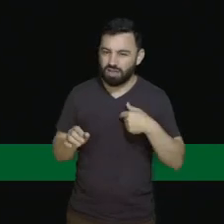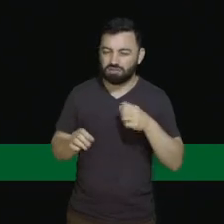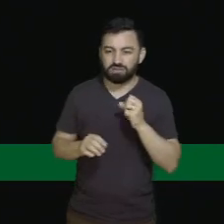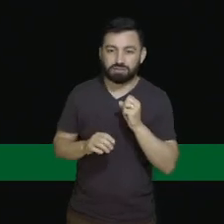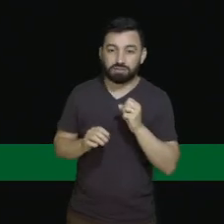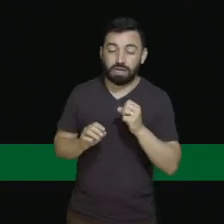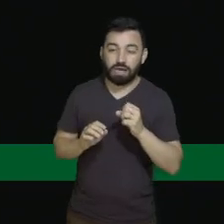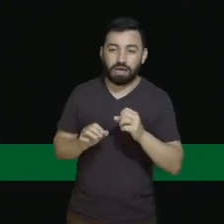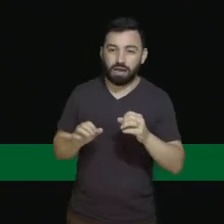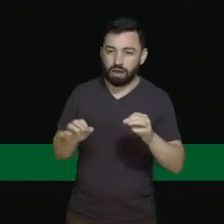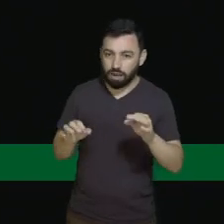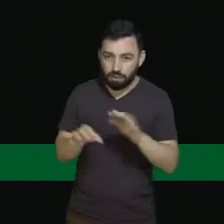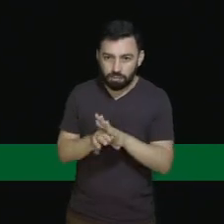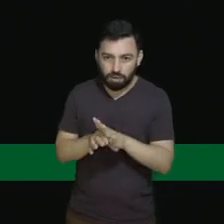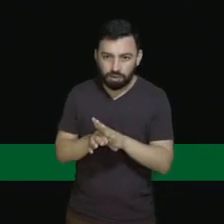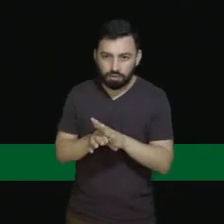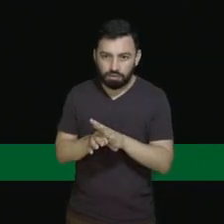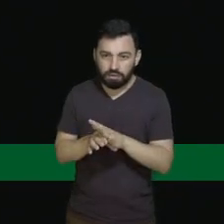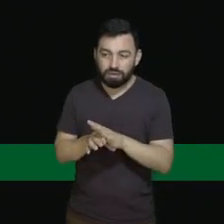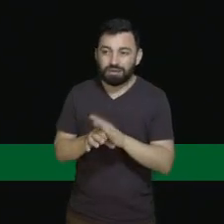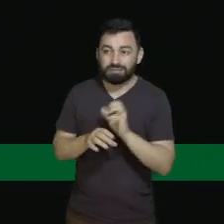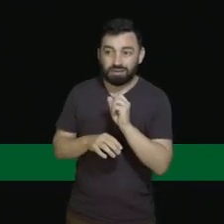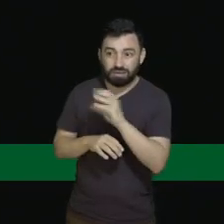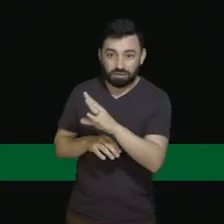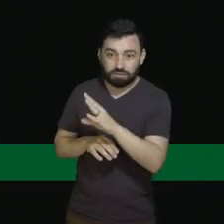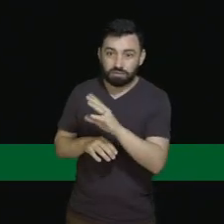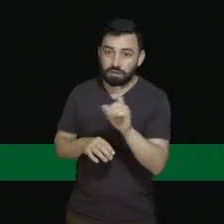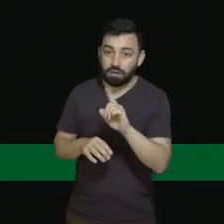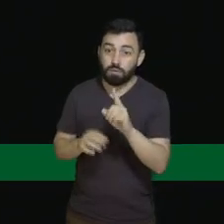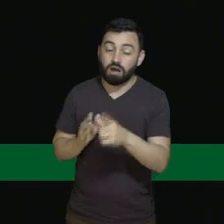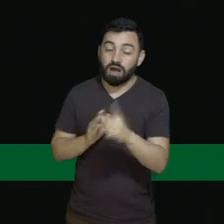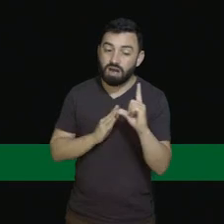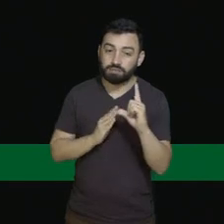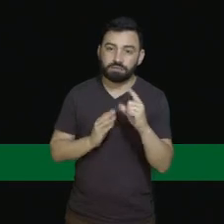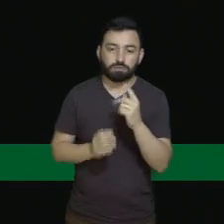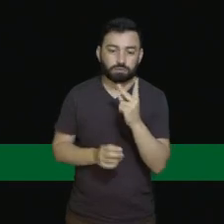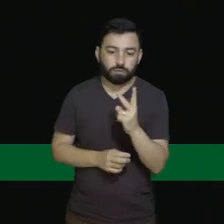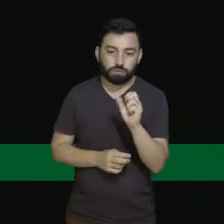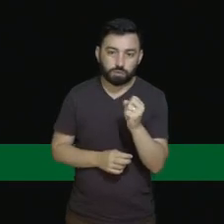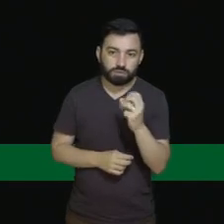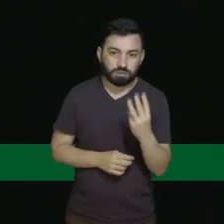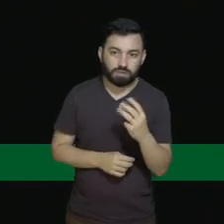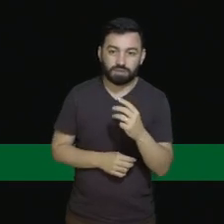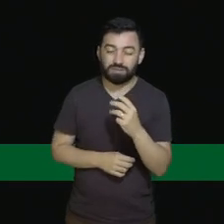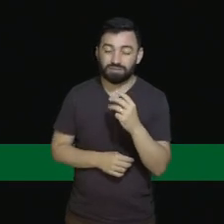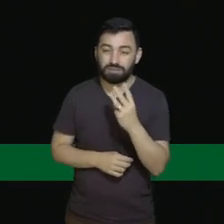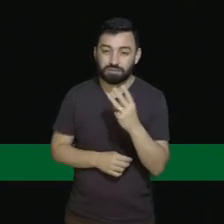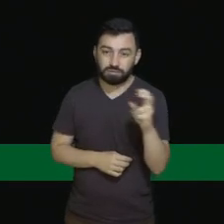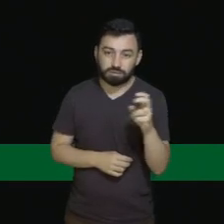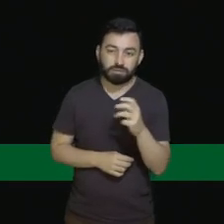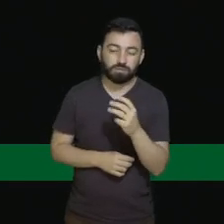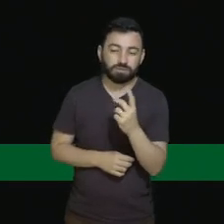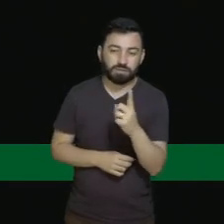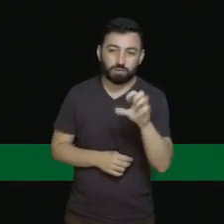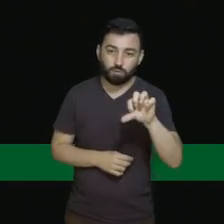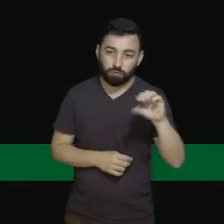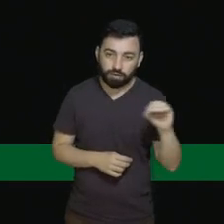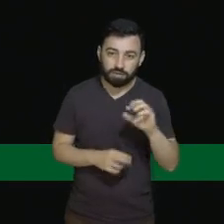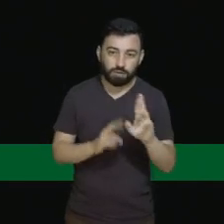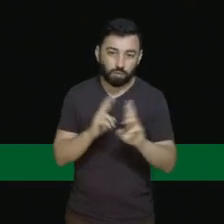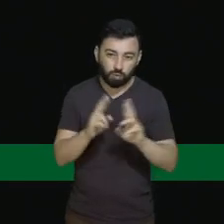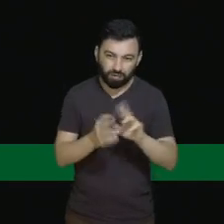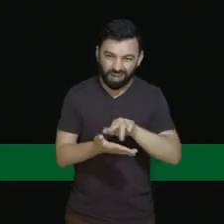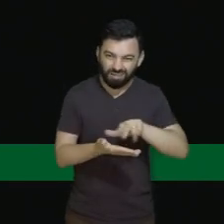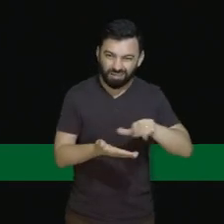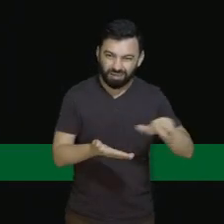que a 283, a 355, a 190, rodovias essas que é